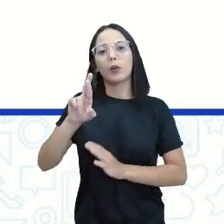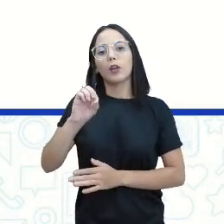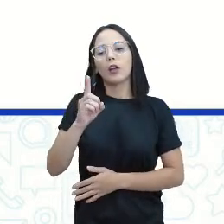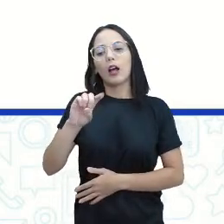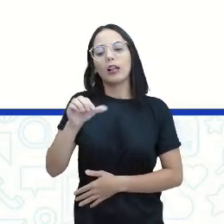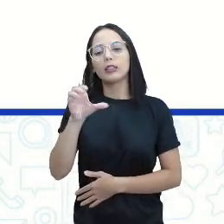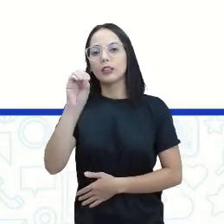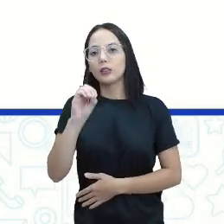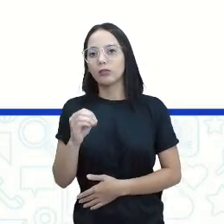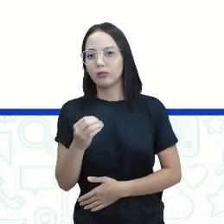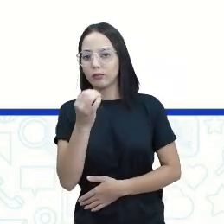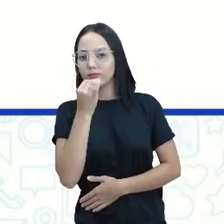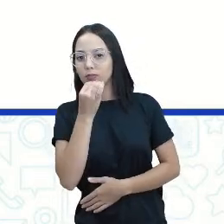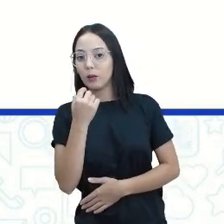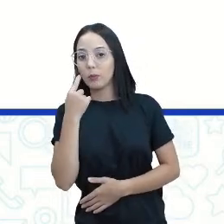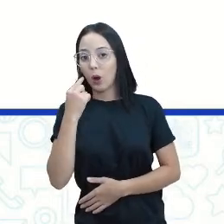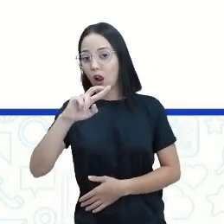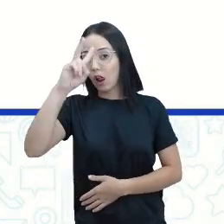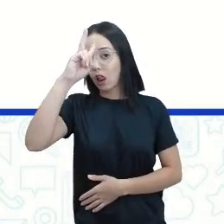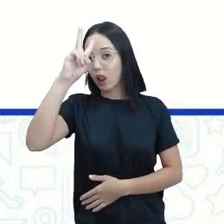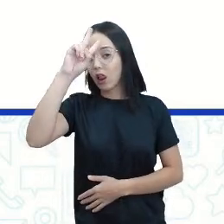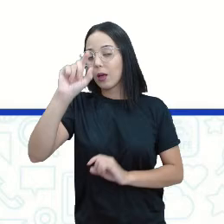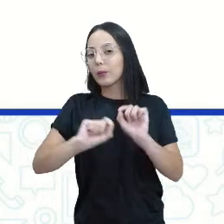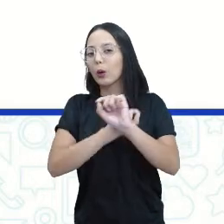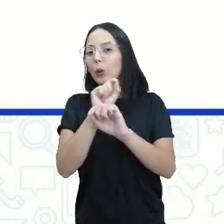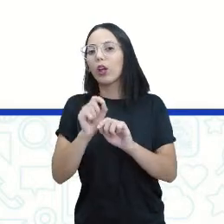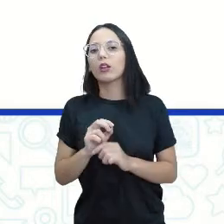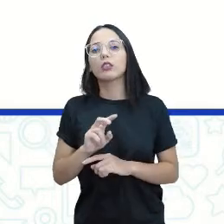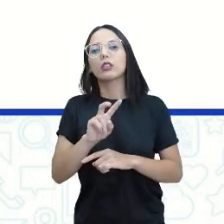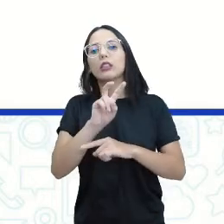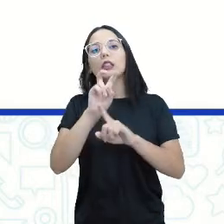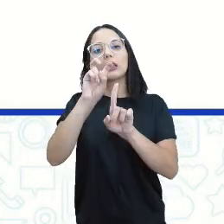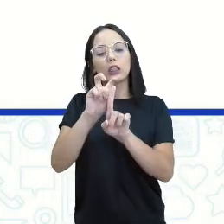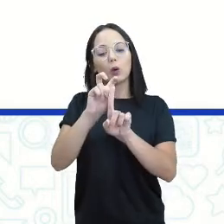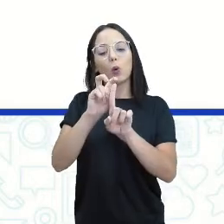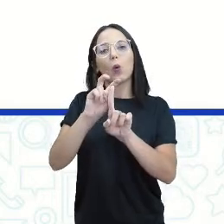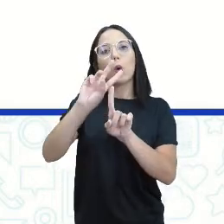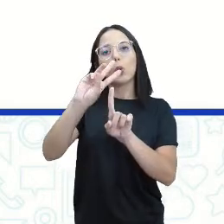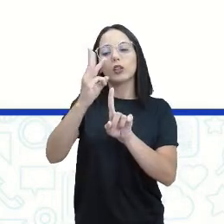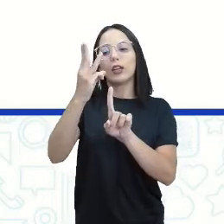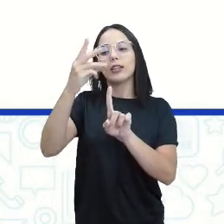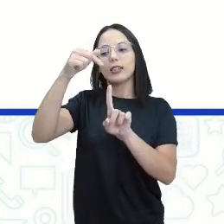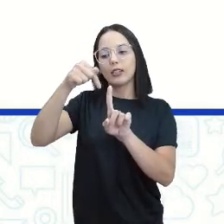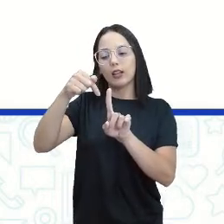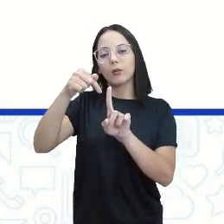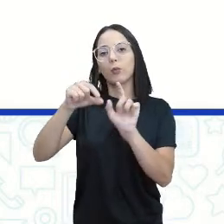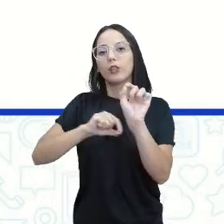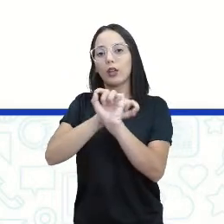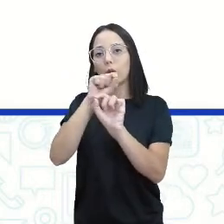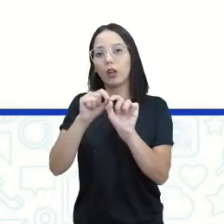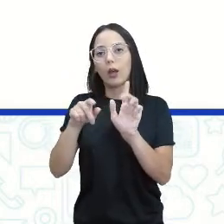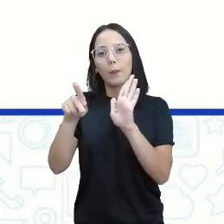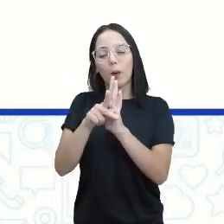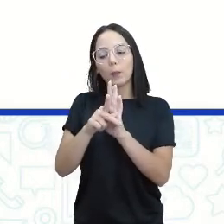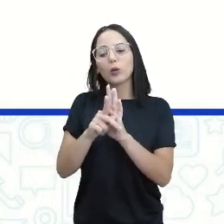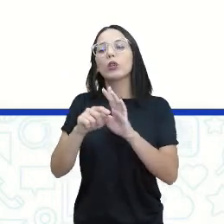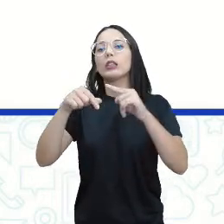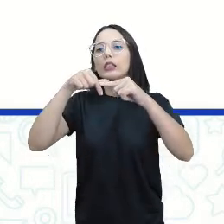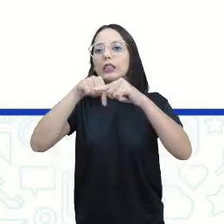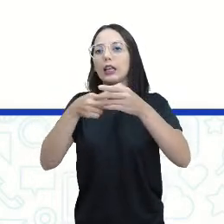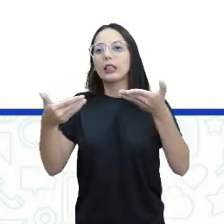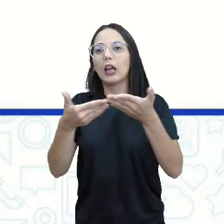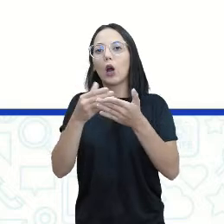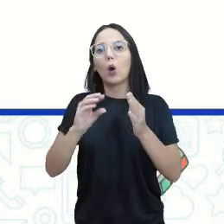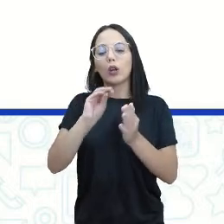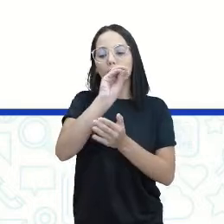veja, cada elemento, lembra, né? O expoente racional, na forma de fração ali, você tem o denominador 7, ele vai virar